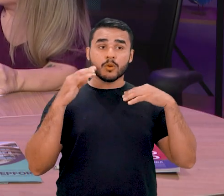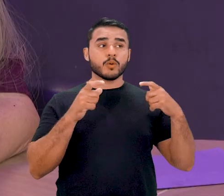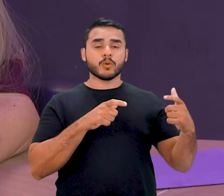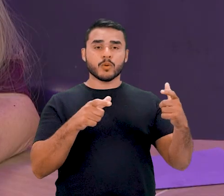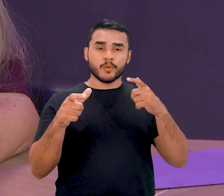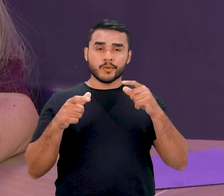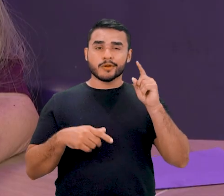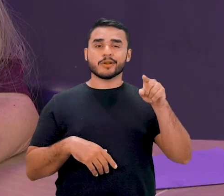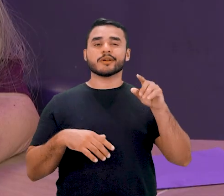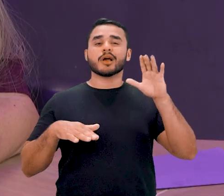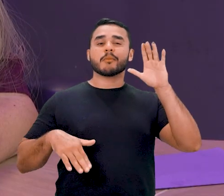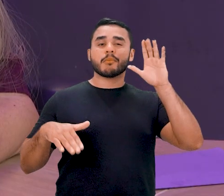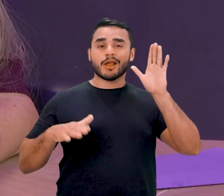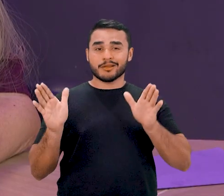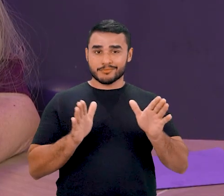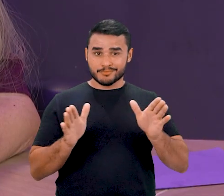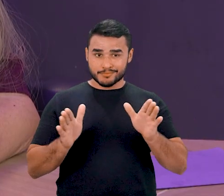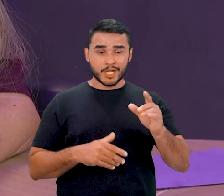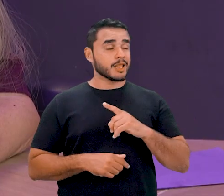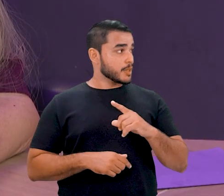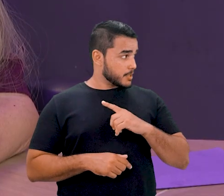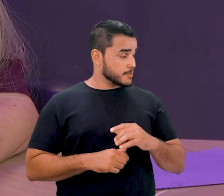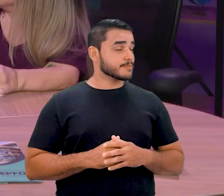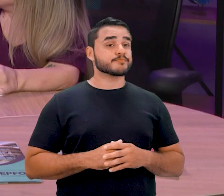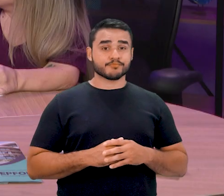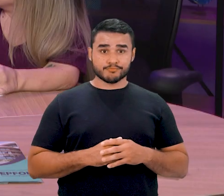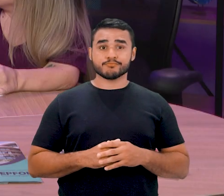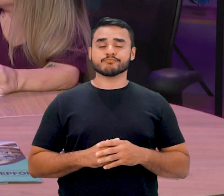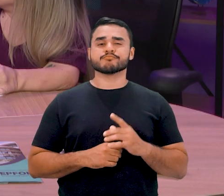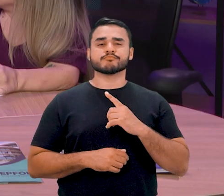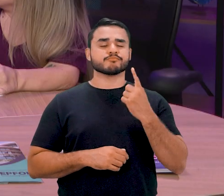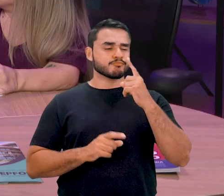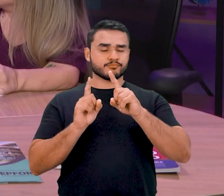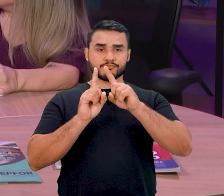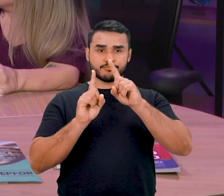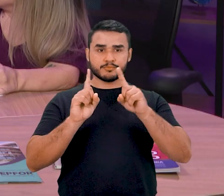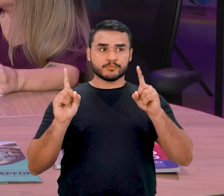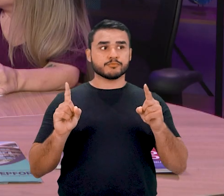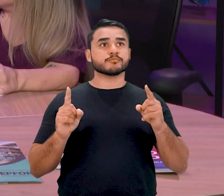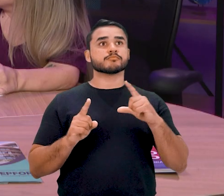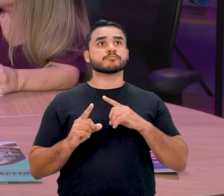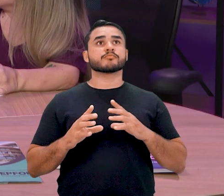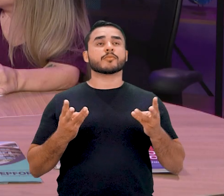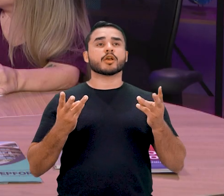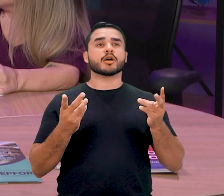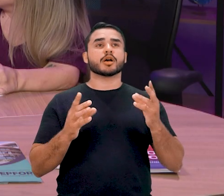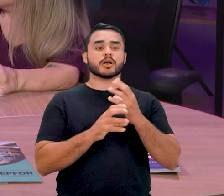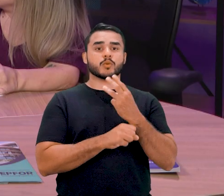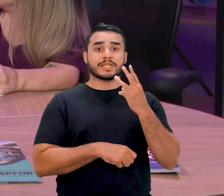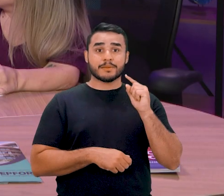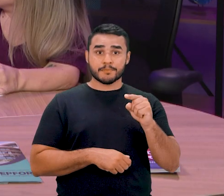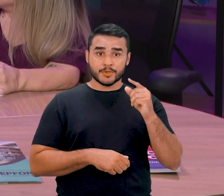praias acessíveis. A gente tem um dado aí de quase 3 mil atendimentos